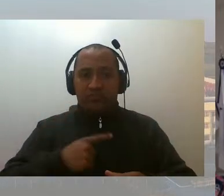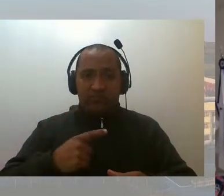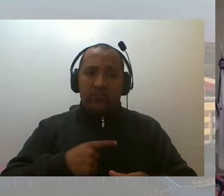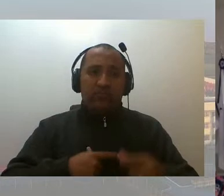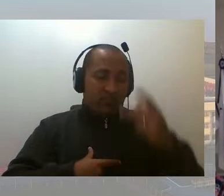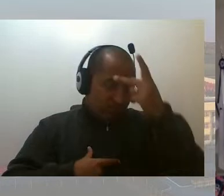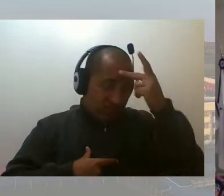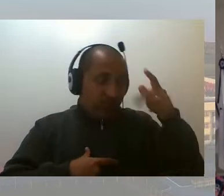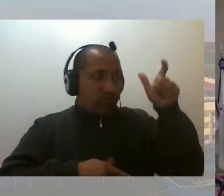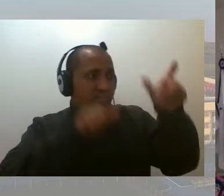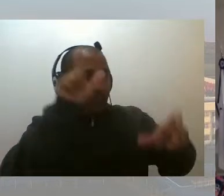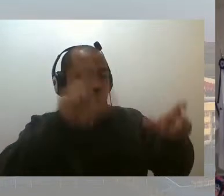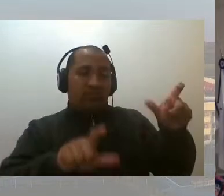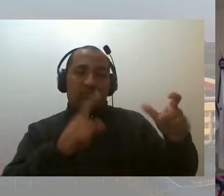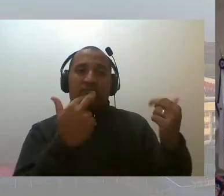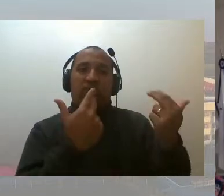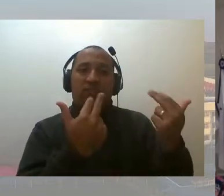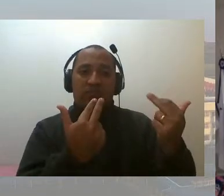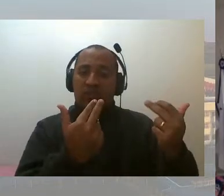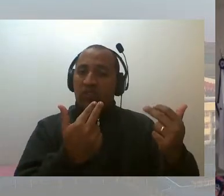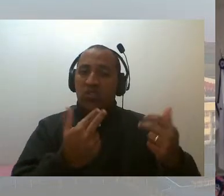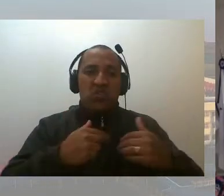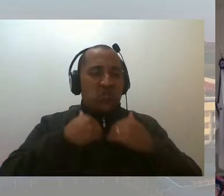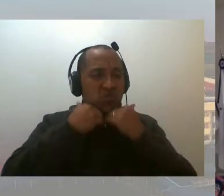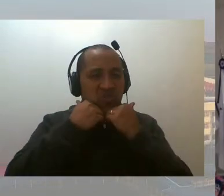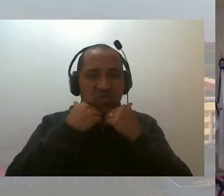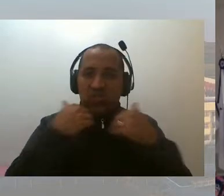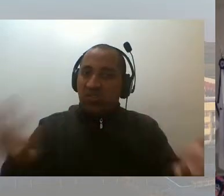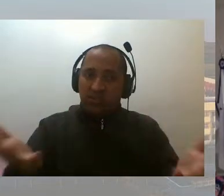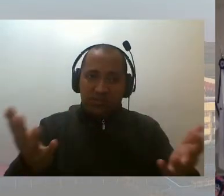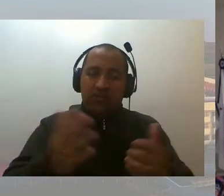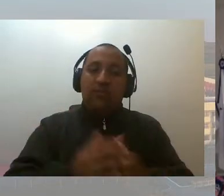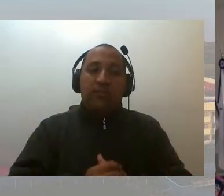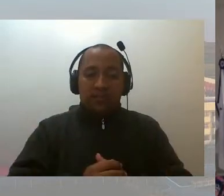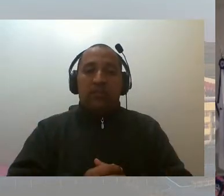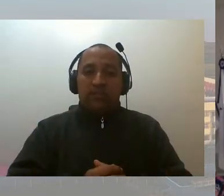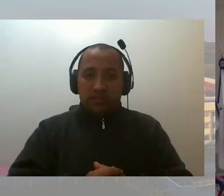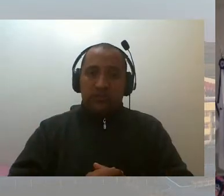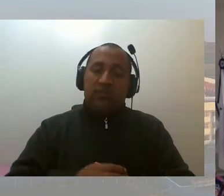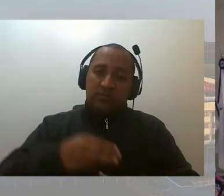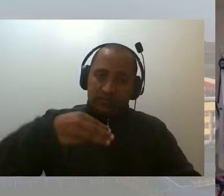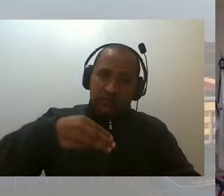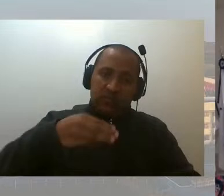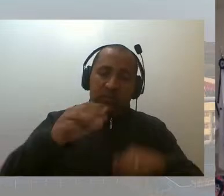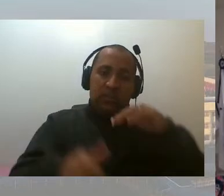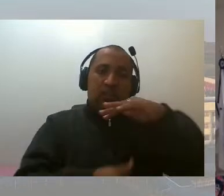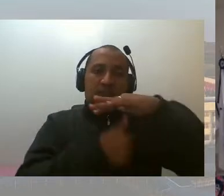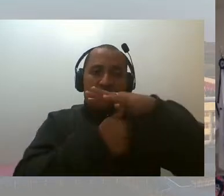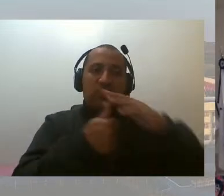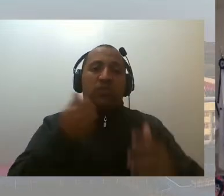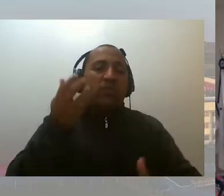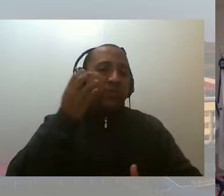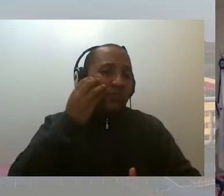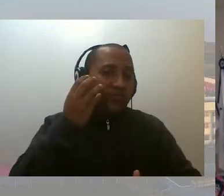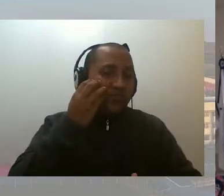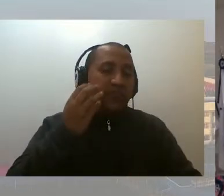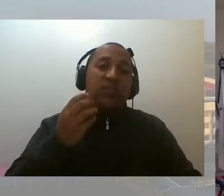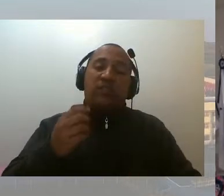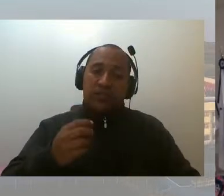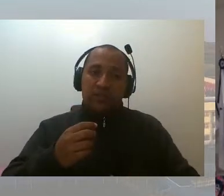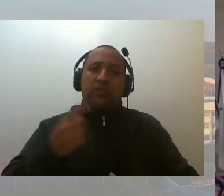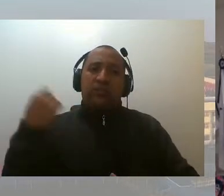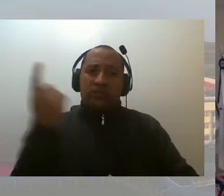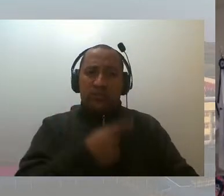os semelhantes e os demais não levam a nada. magnífico reitor, Roberlaine Ribeiro, Jorge